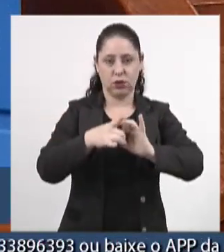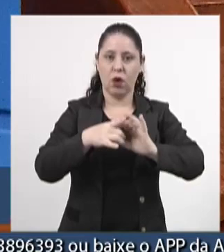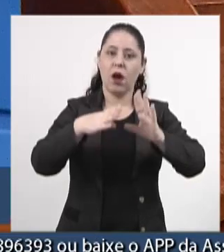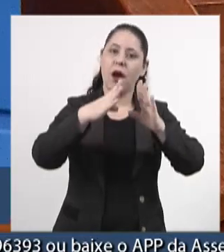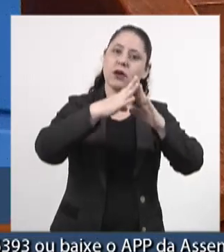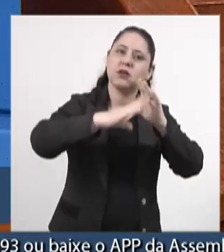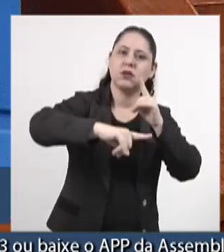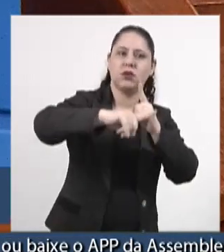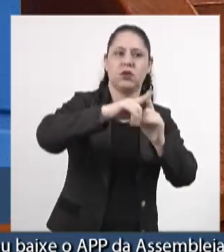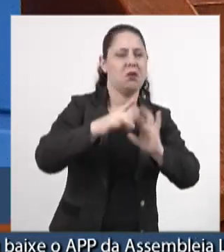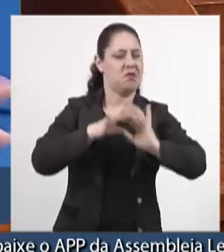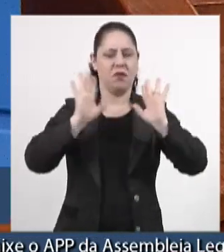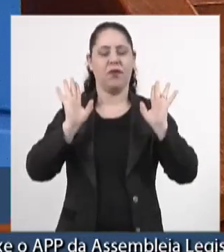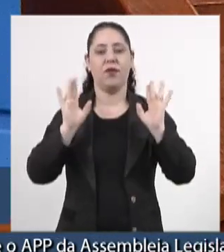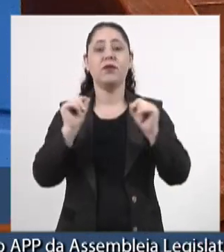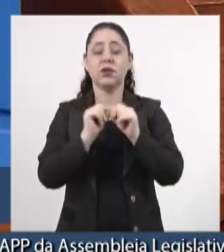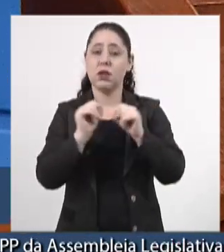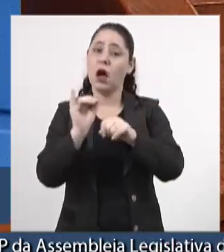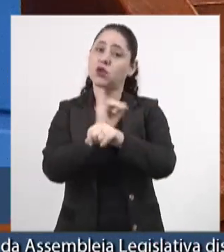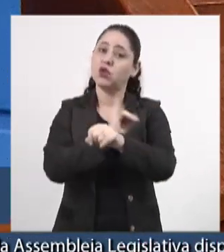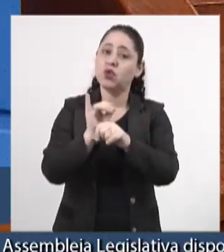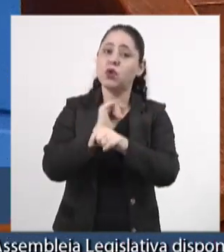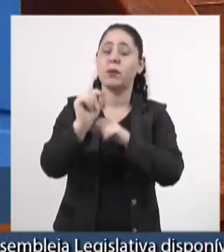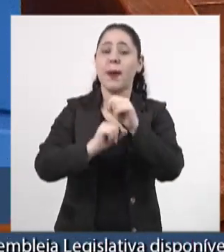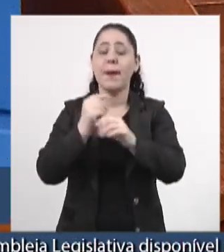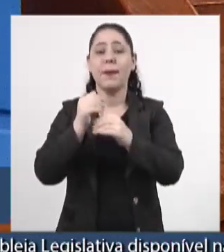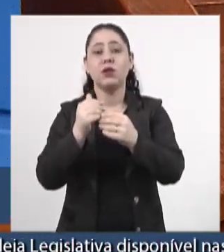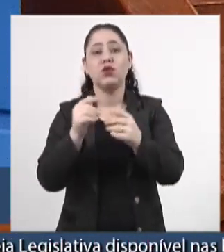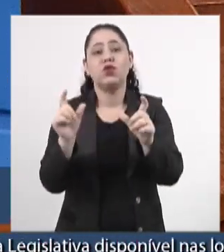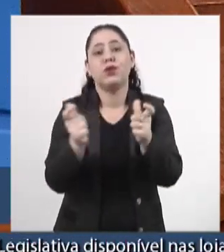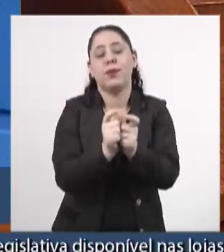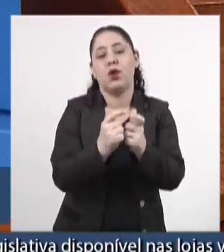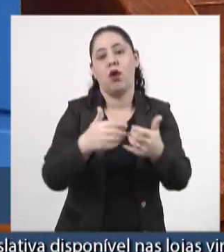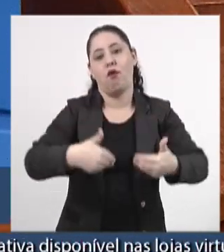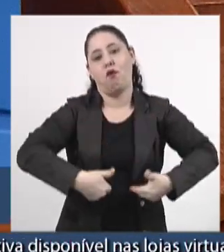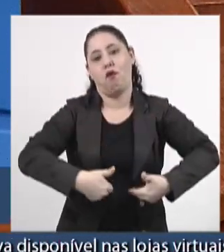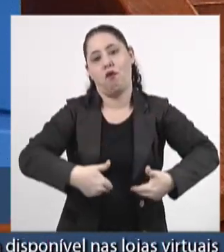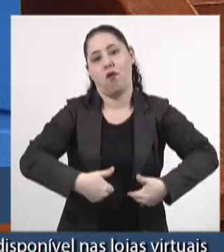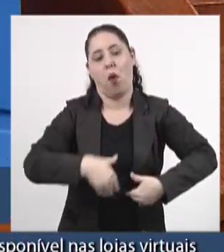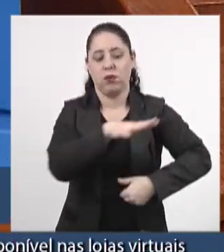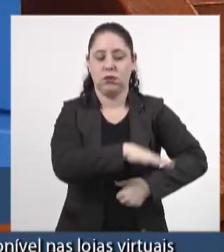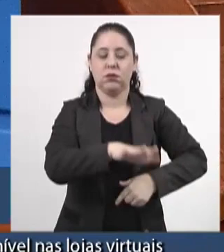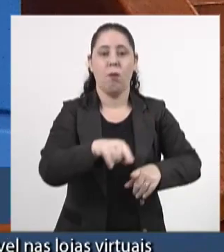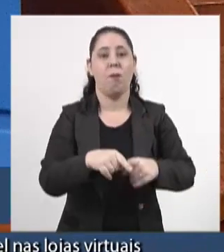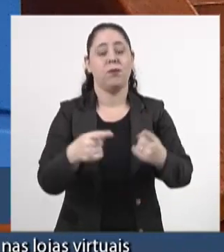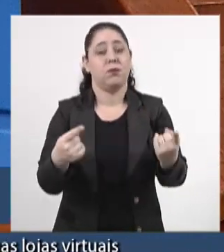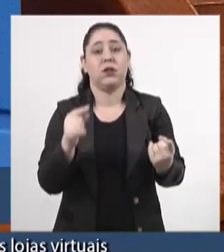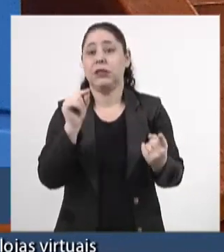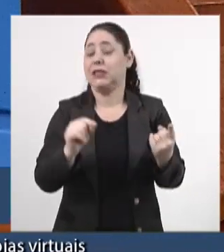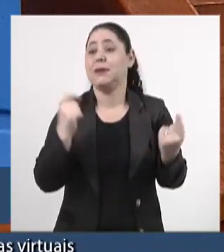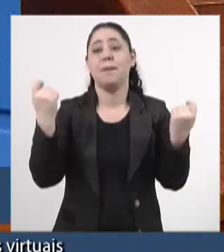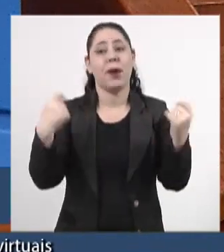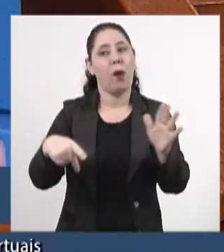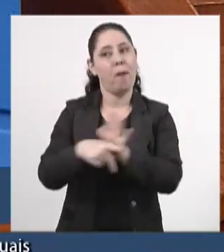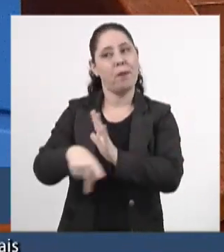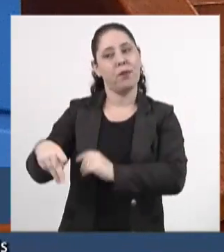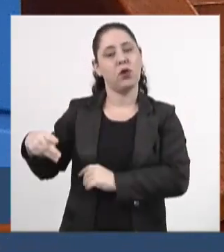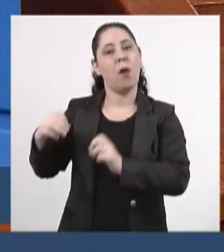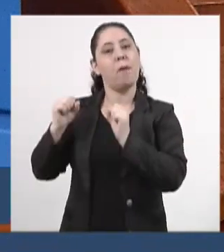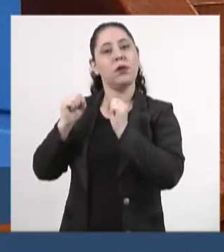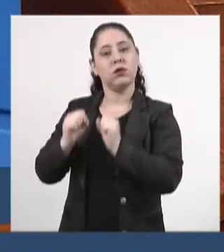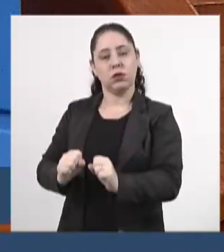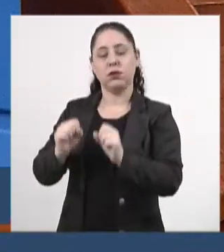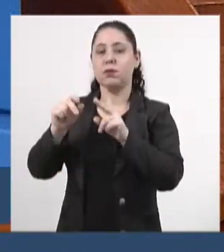igrejas, grupos independentes, têm feito várias ações para amenizar a fome naquele local. mas é algo que cabe ao poder